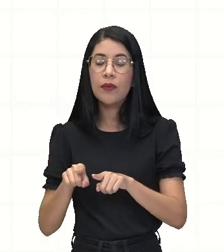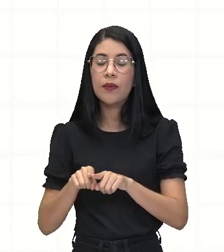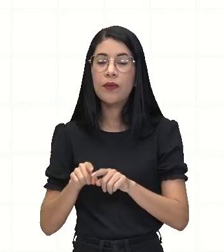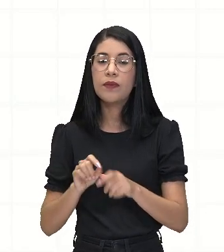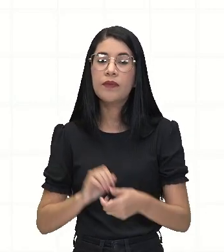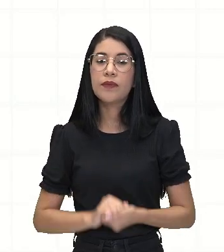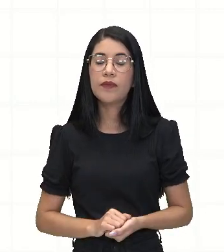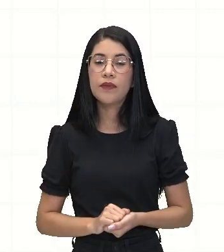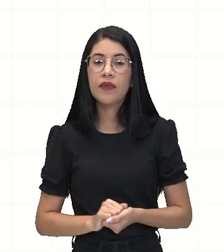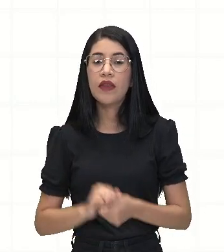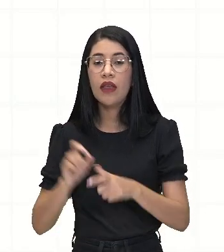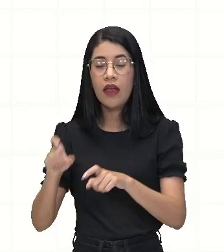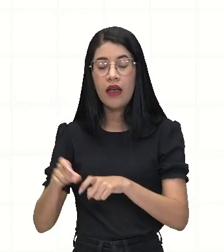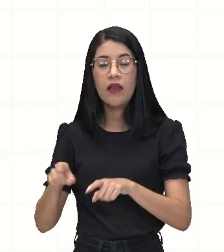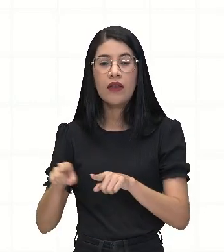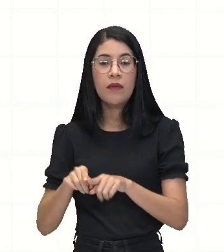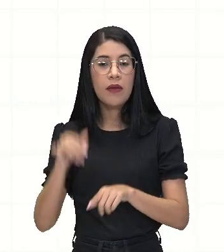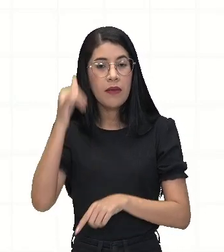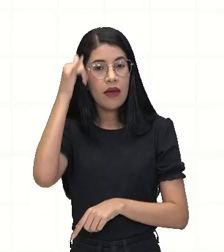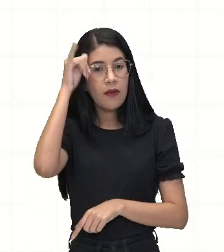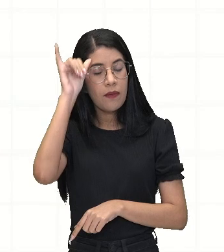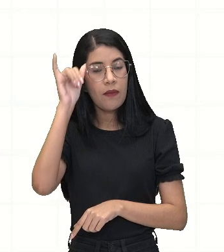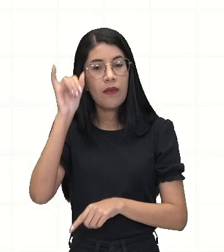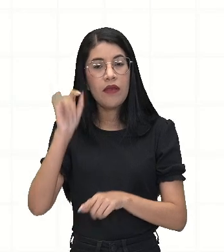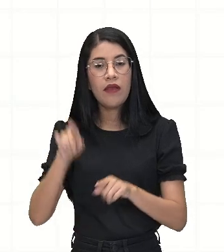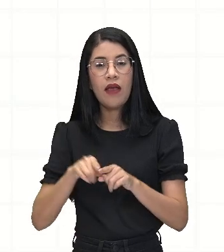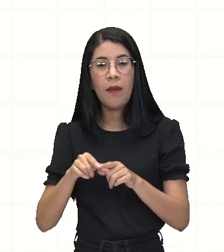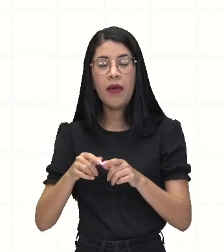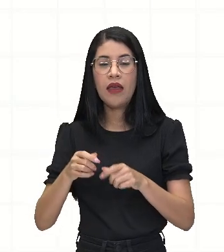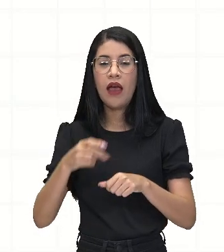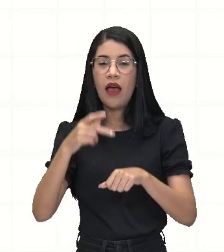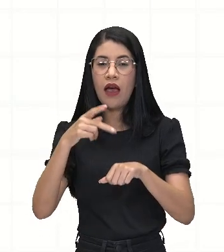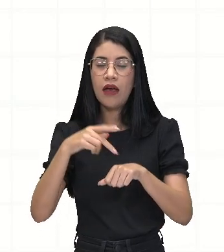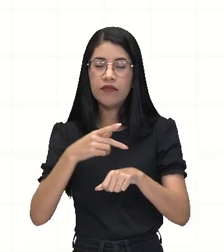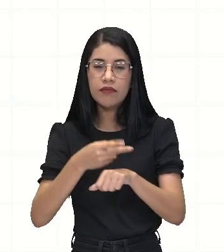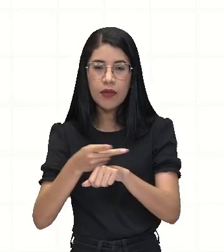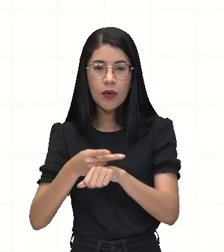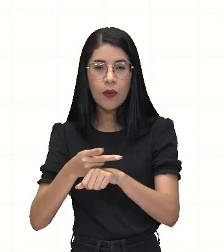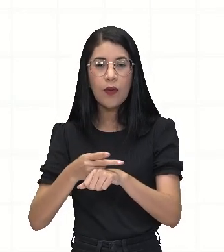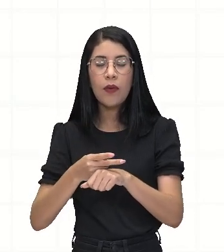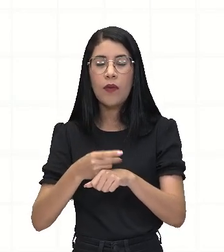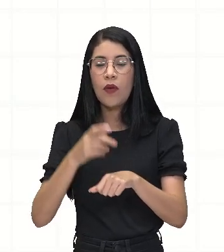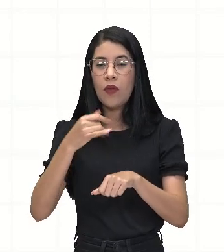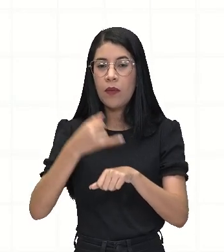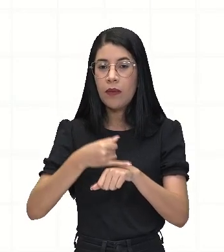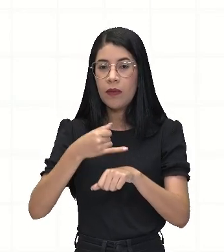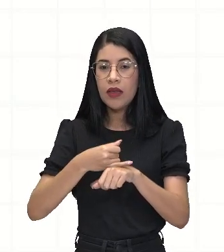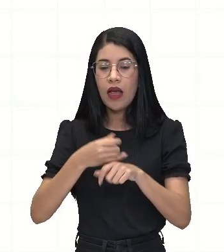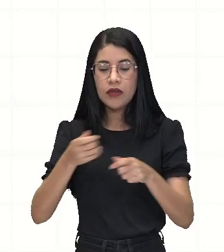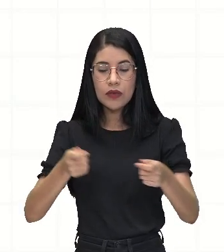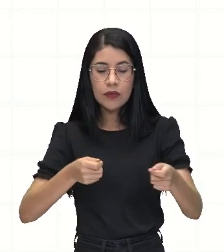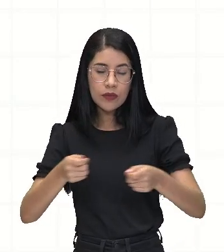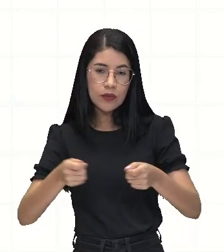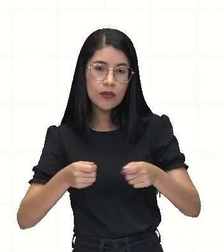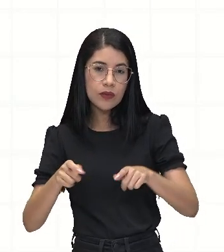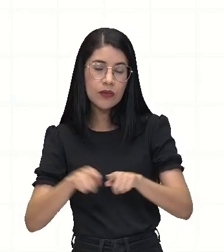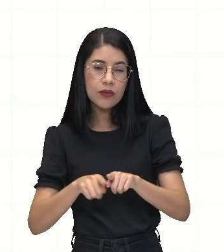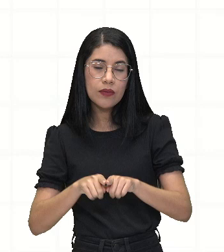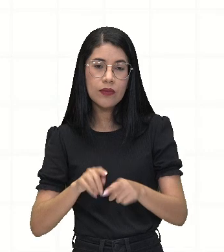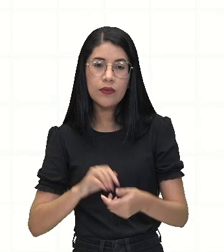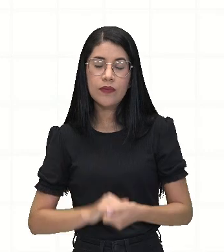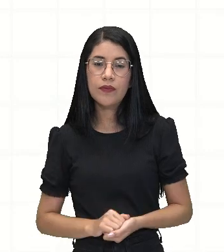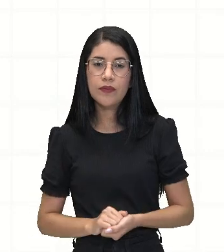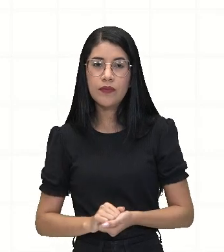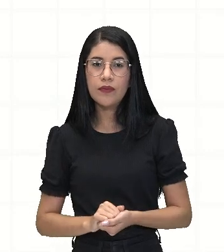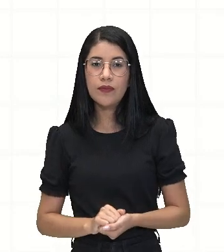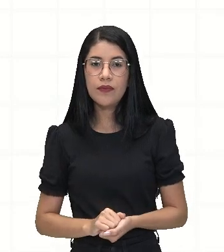são? Agricultura, pecuária, mineração, algumas atividades aí do setor primário.